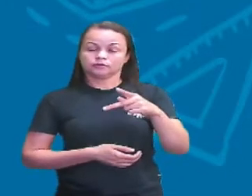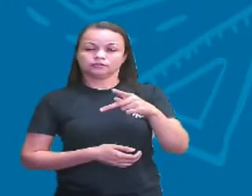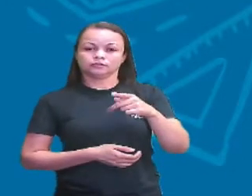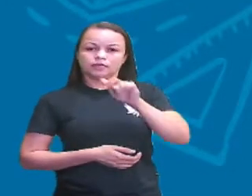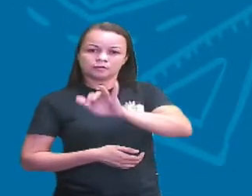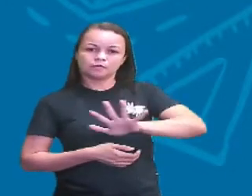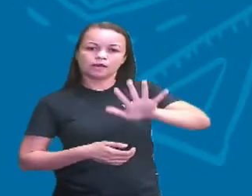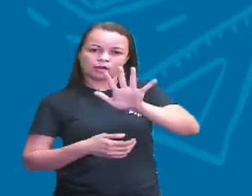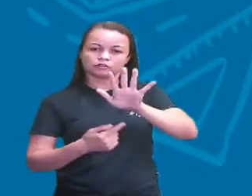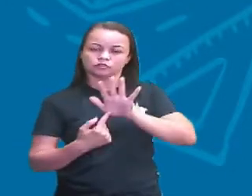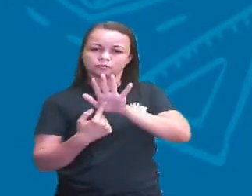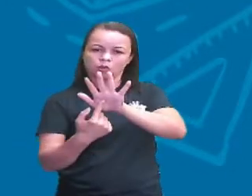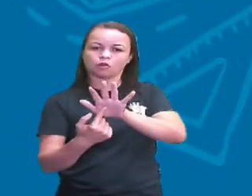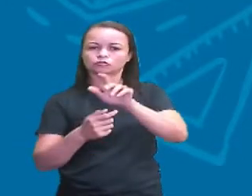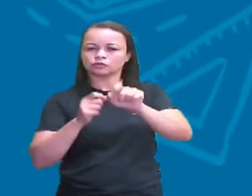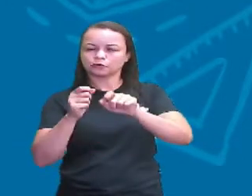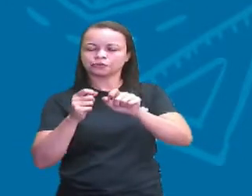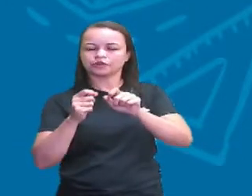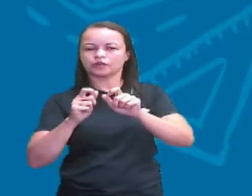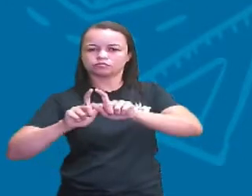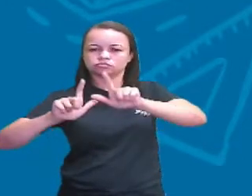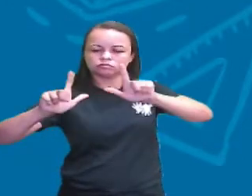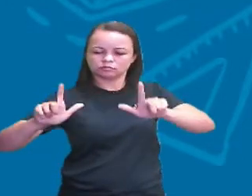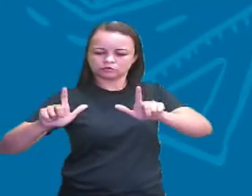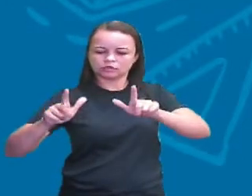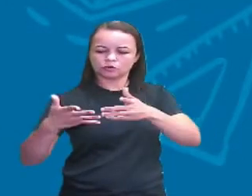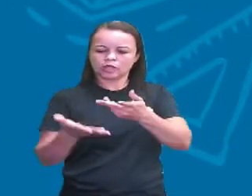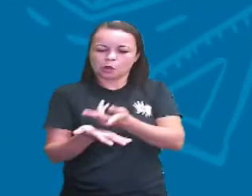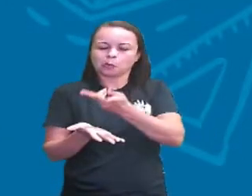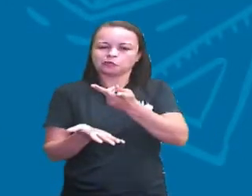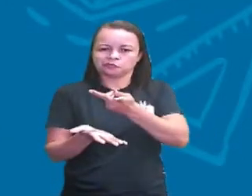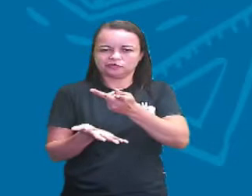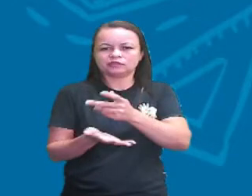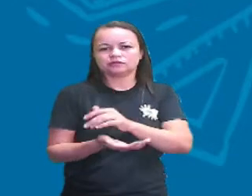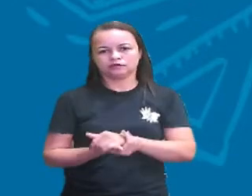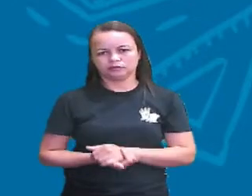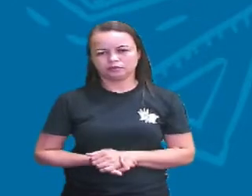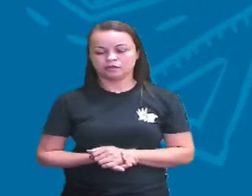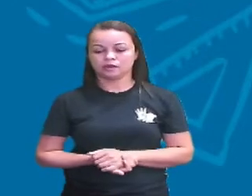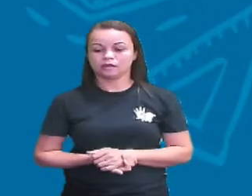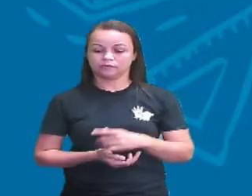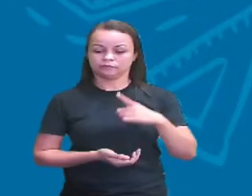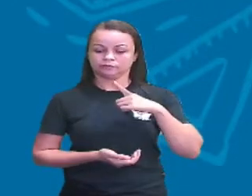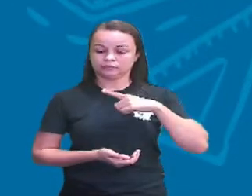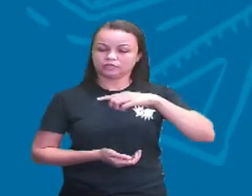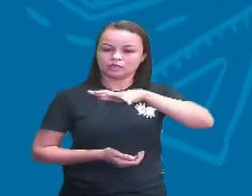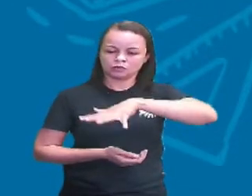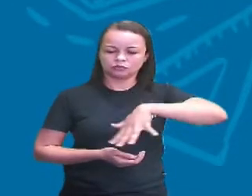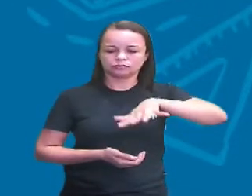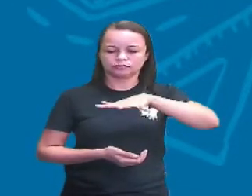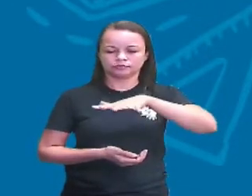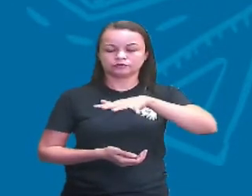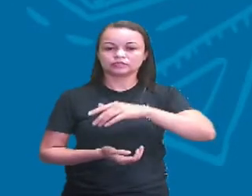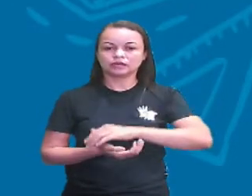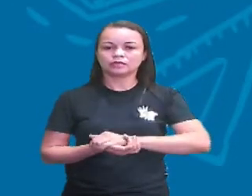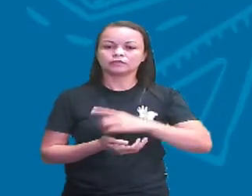do que acontecia, né, naquela época. Vejam, nós temos o espaço onde seria